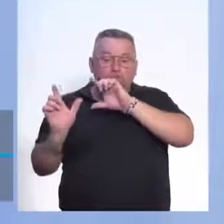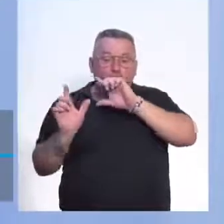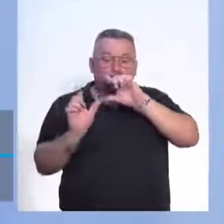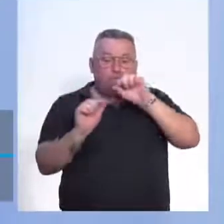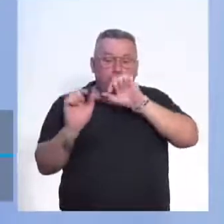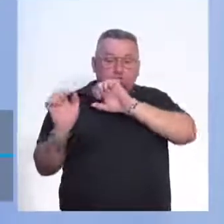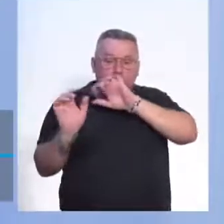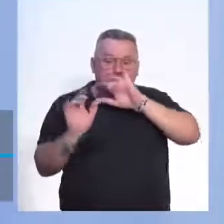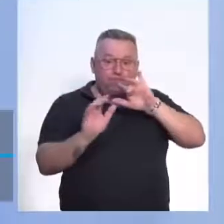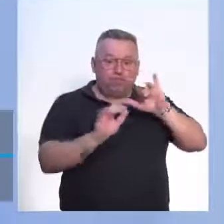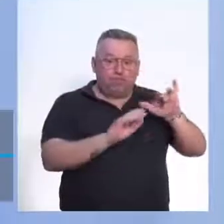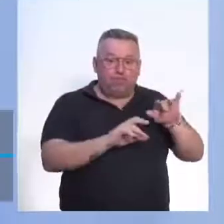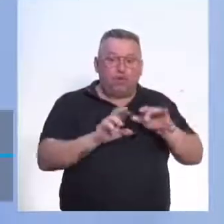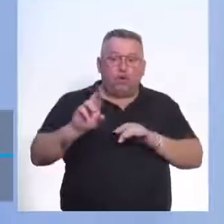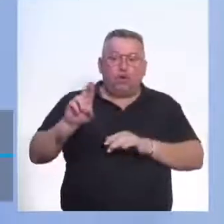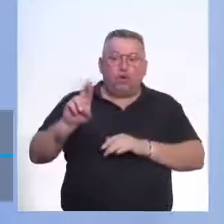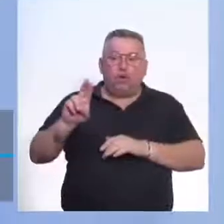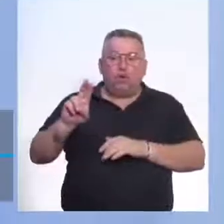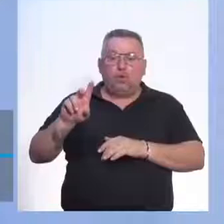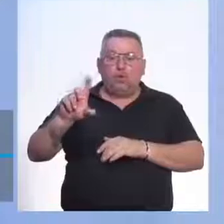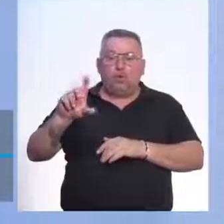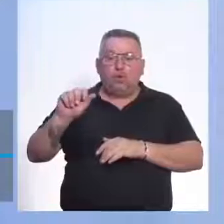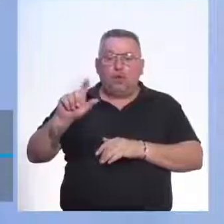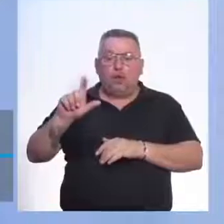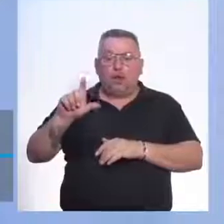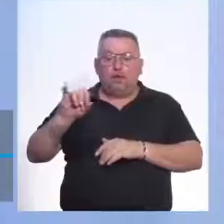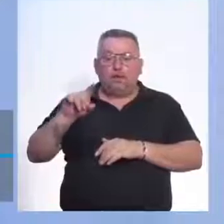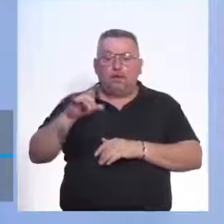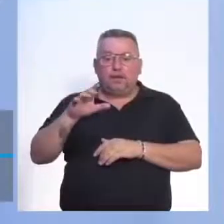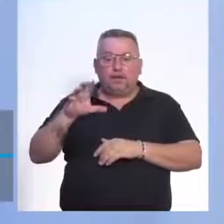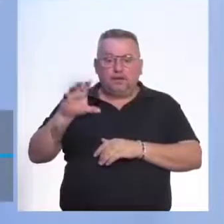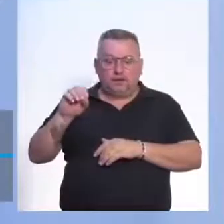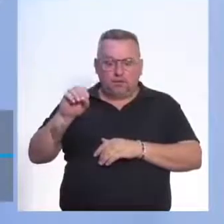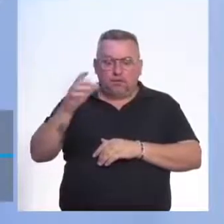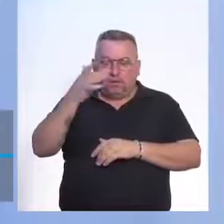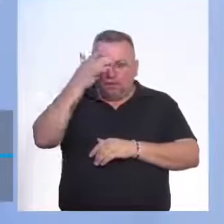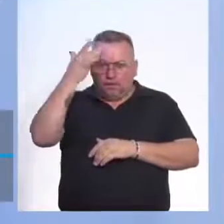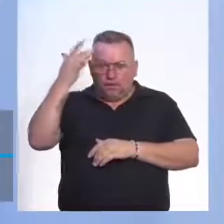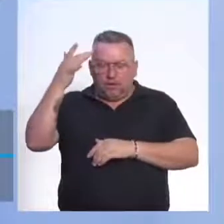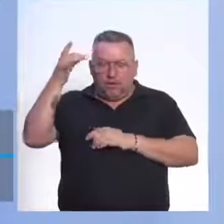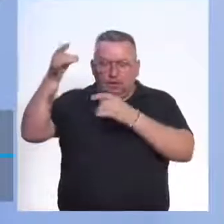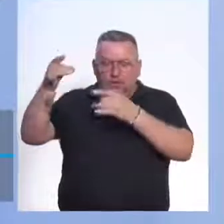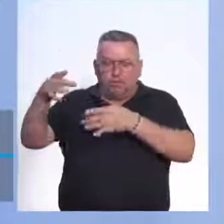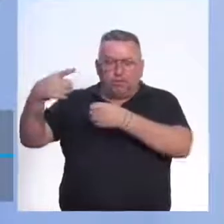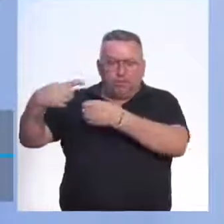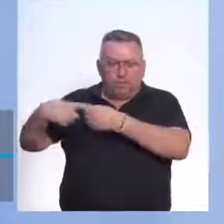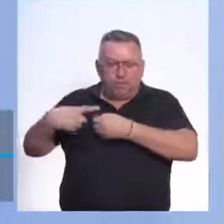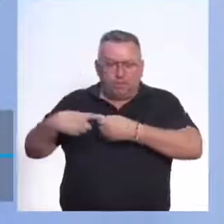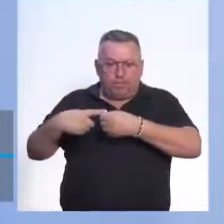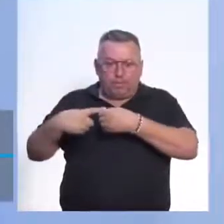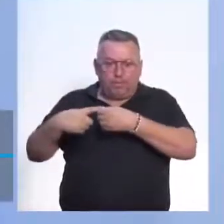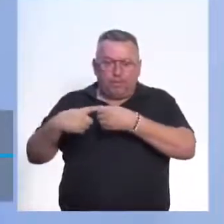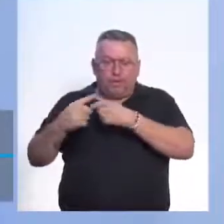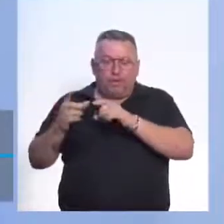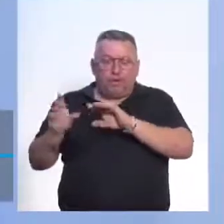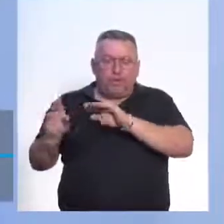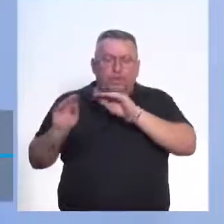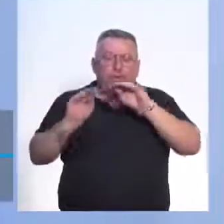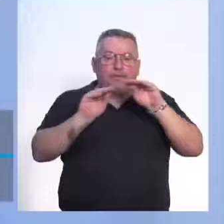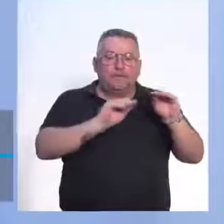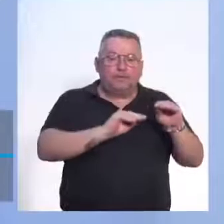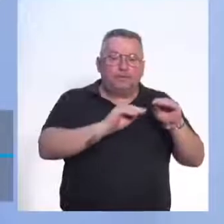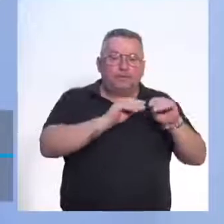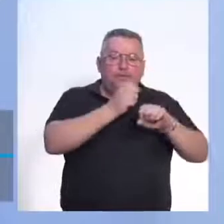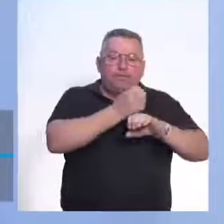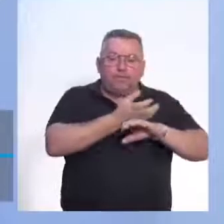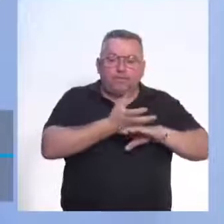de ruralização. A maior parte das pessoas saíram das cidades e foram para os campos.